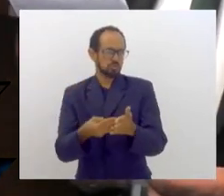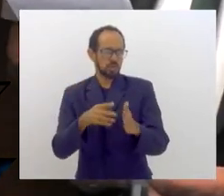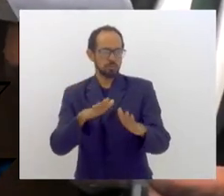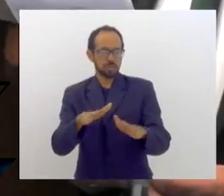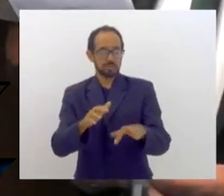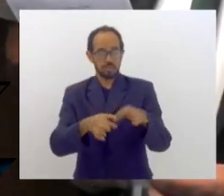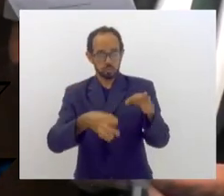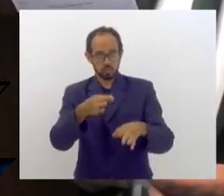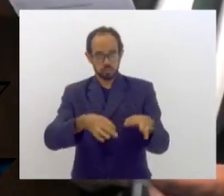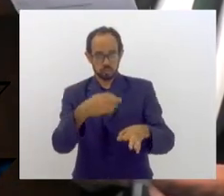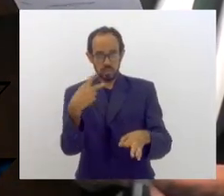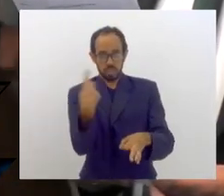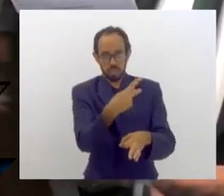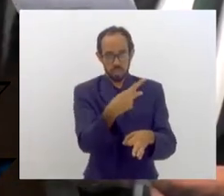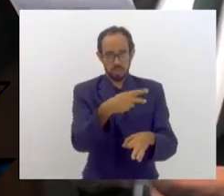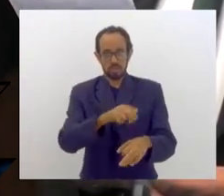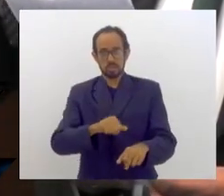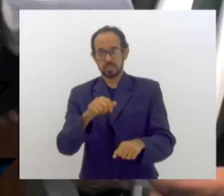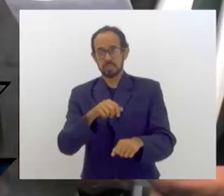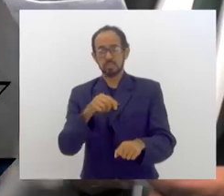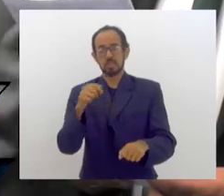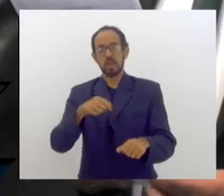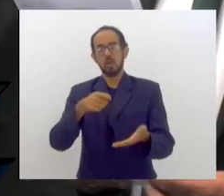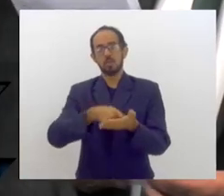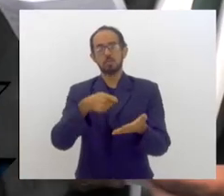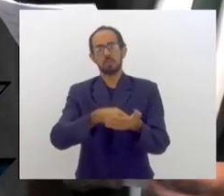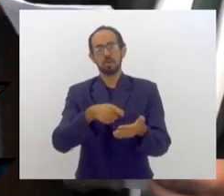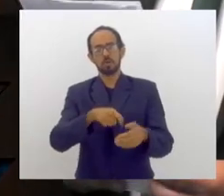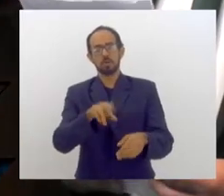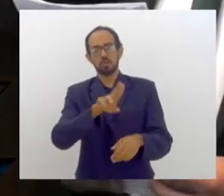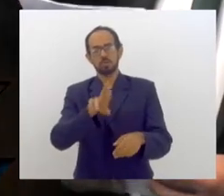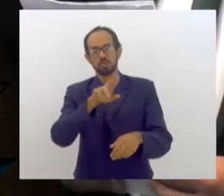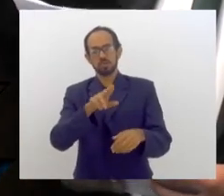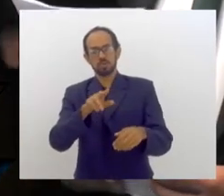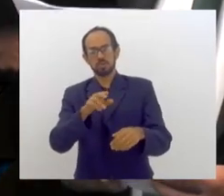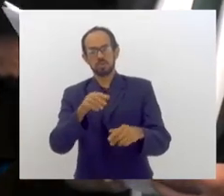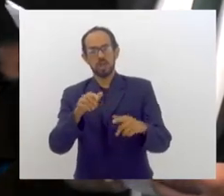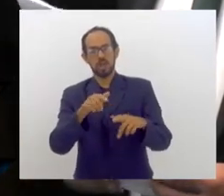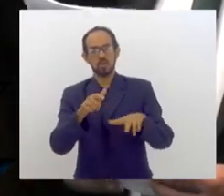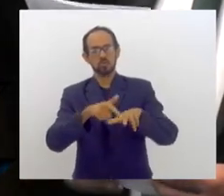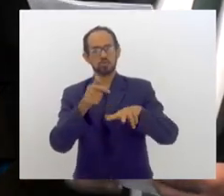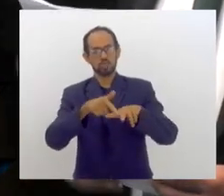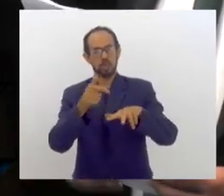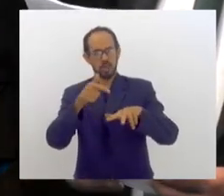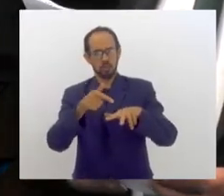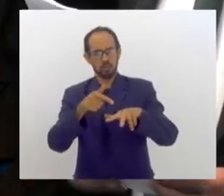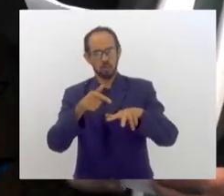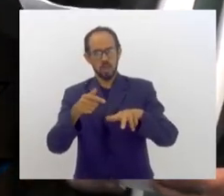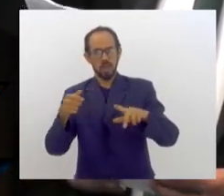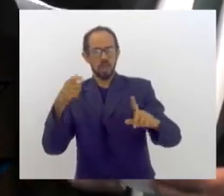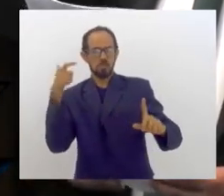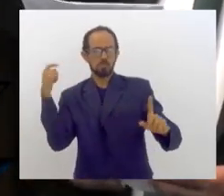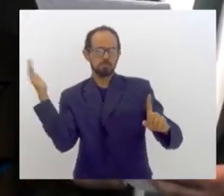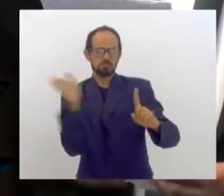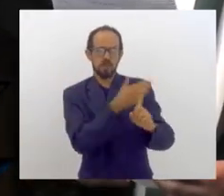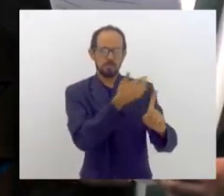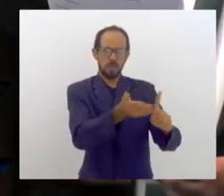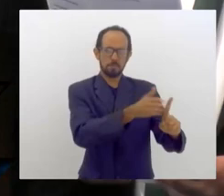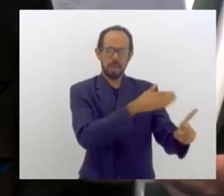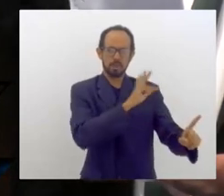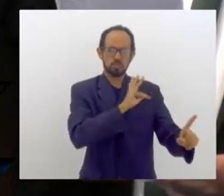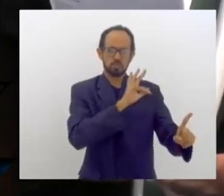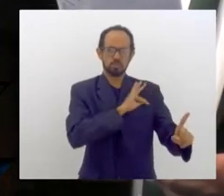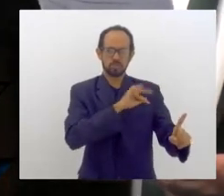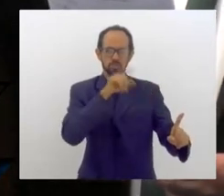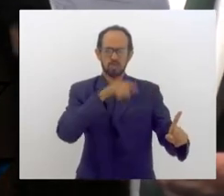cima de quem usa chinelo e é vítima. Agressão de farda é legítima, barracos no chão enquanto